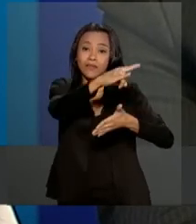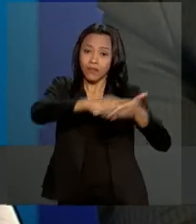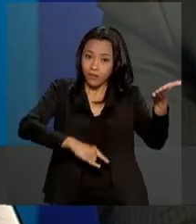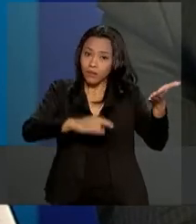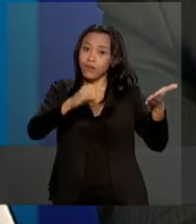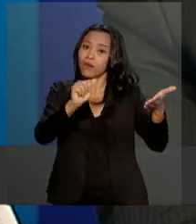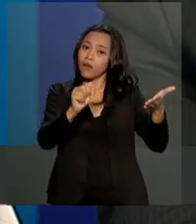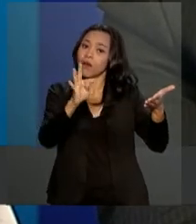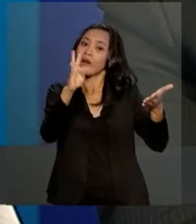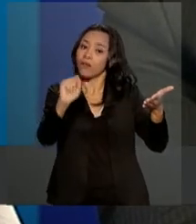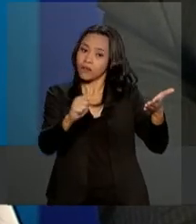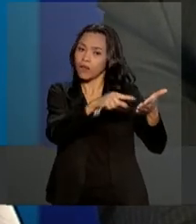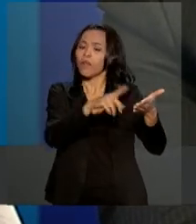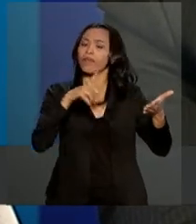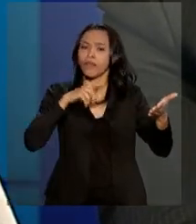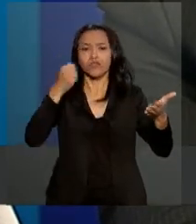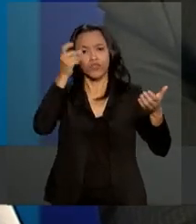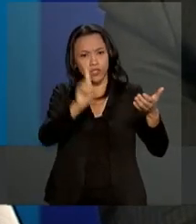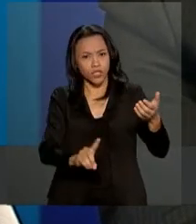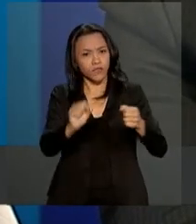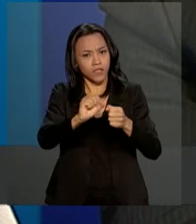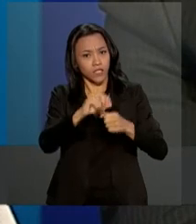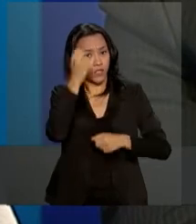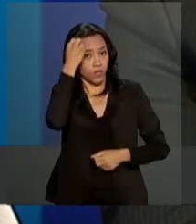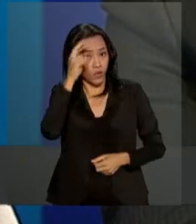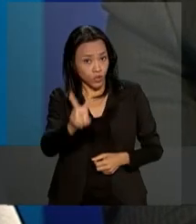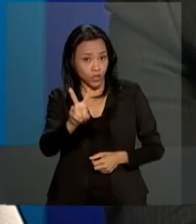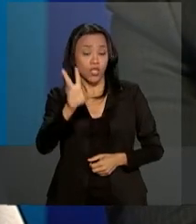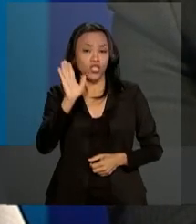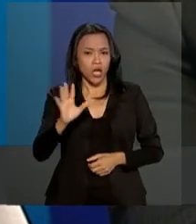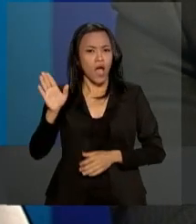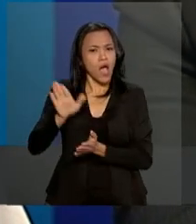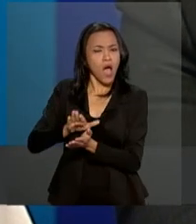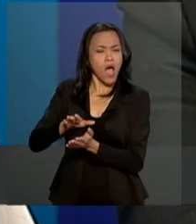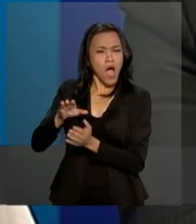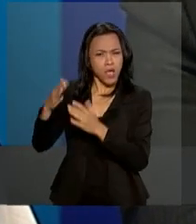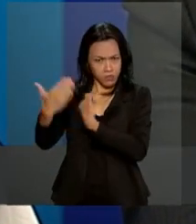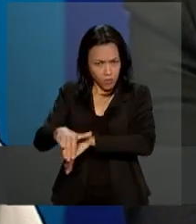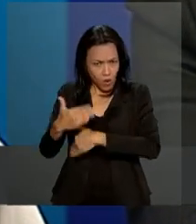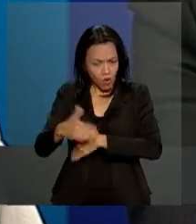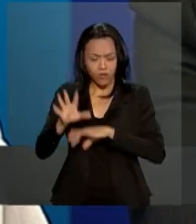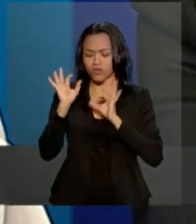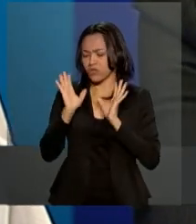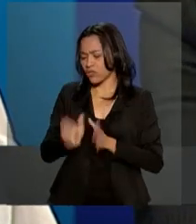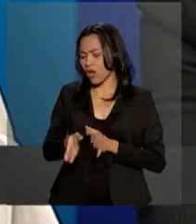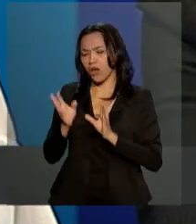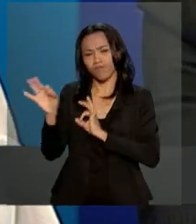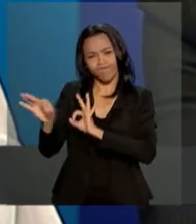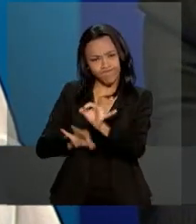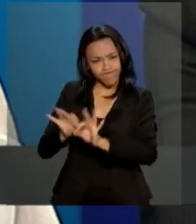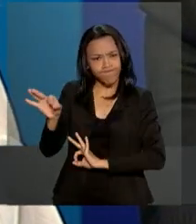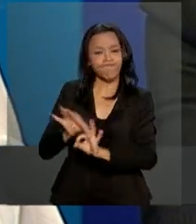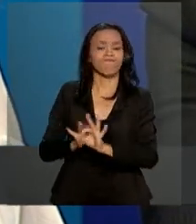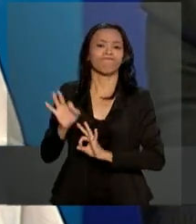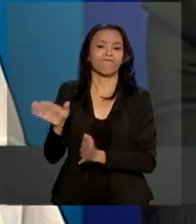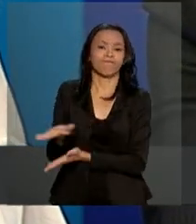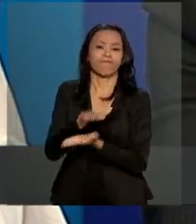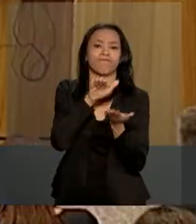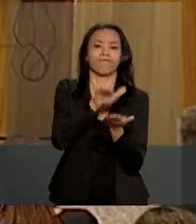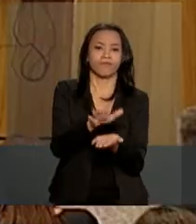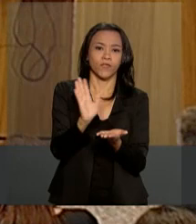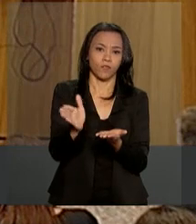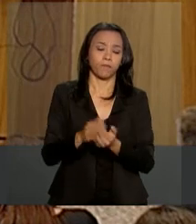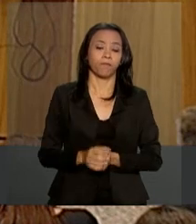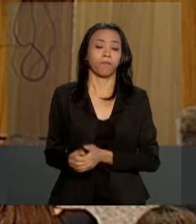então a reaplicação nesses dois dias as provas já estão absoluta e devidamente organizados para isso aí só